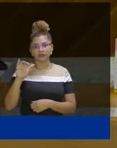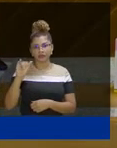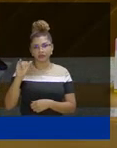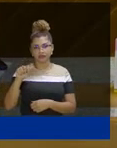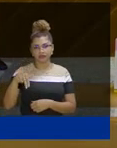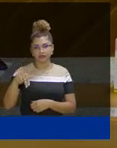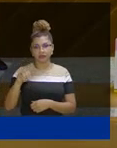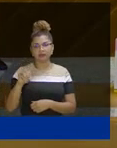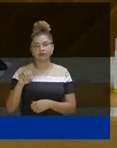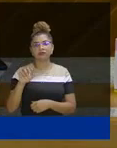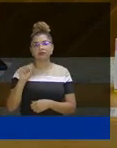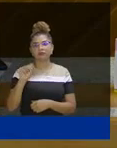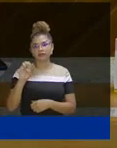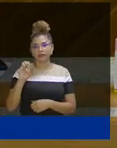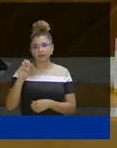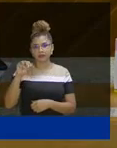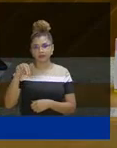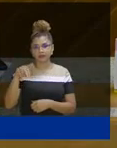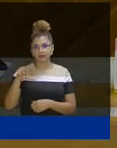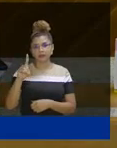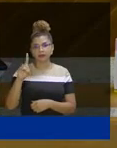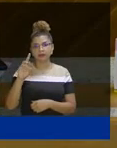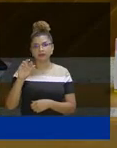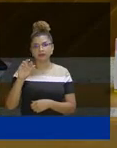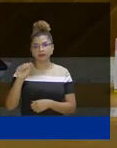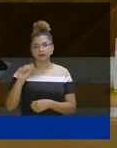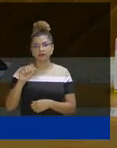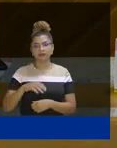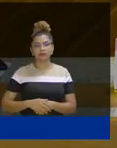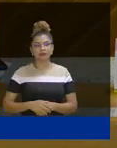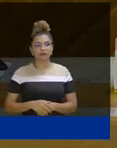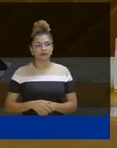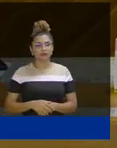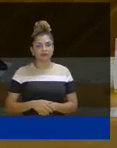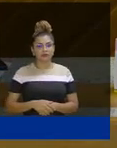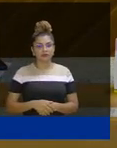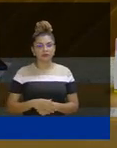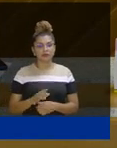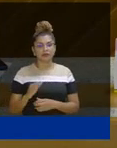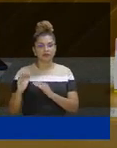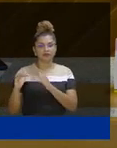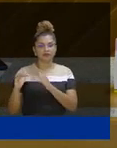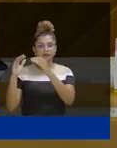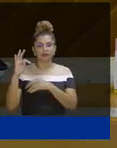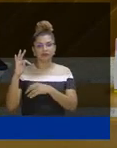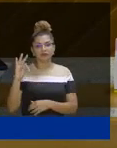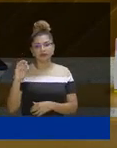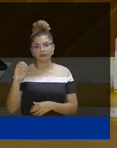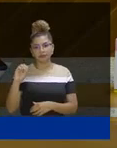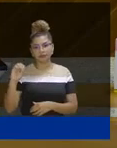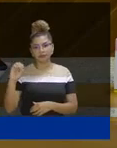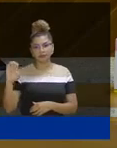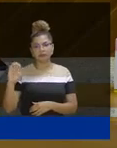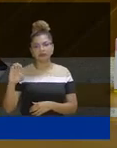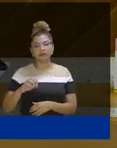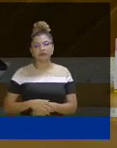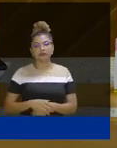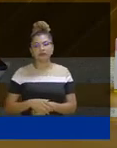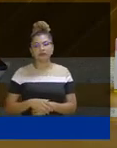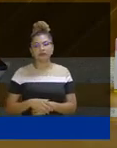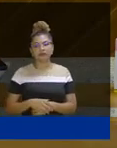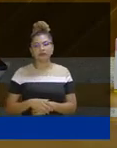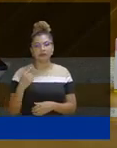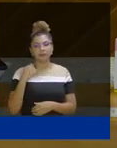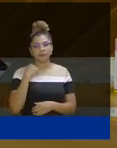de Souza e Aurilene Brito, foi remetida ao TSE em 23 de maio de 2024 e